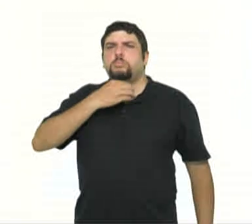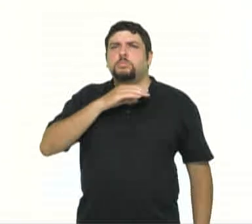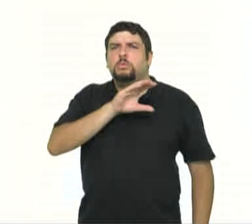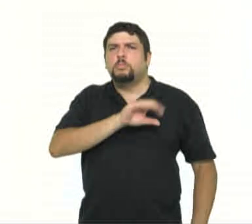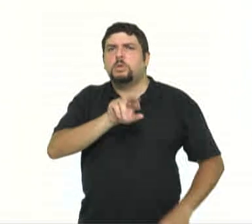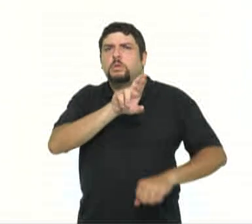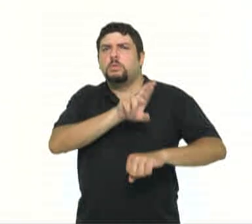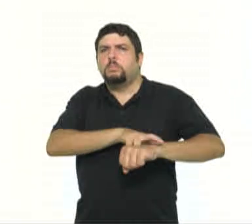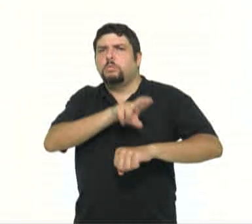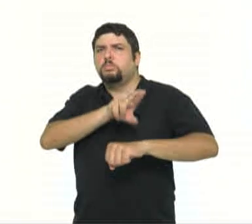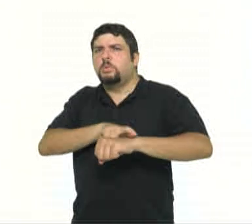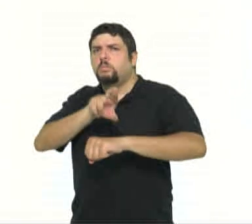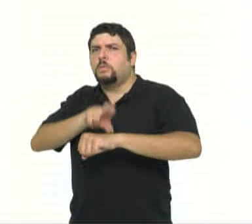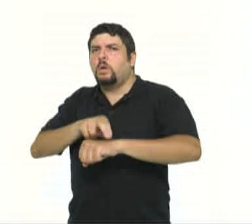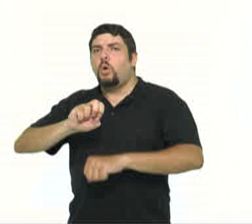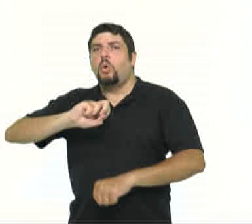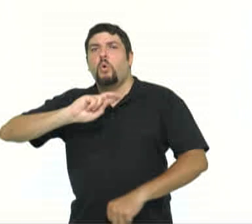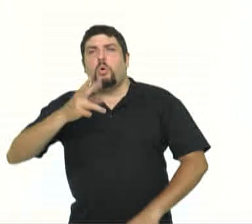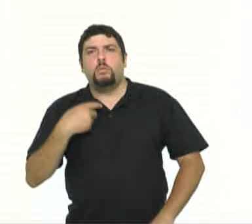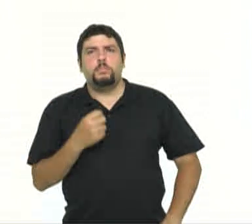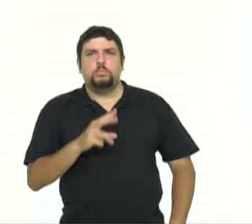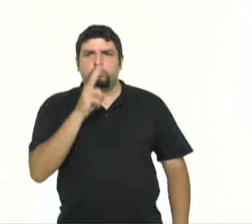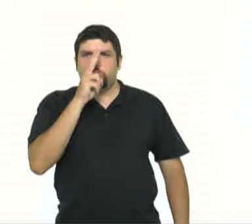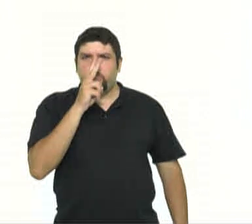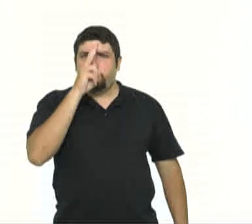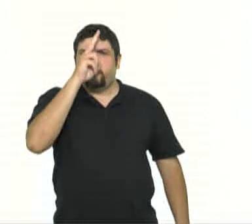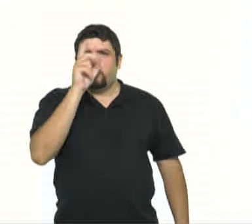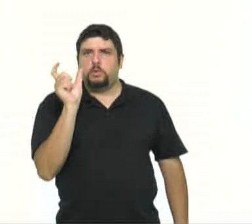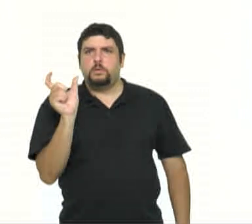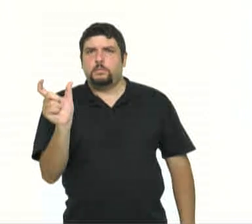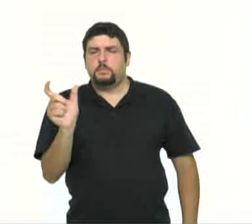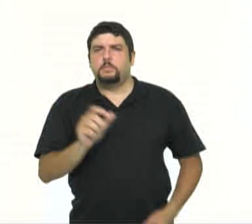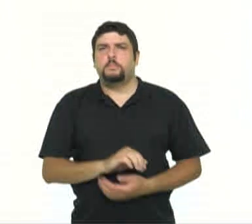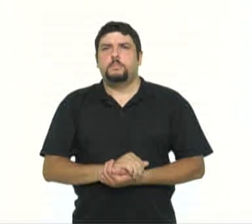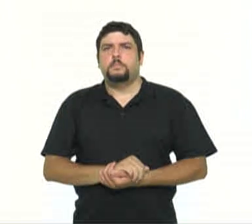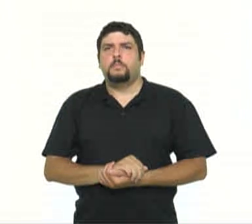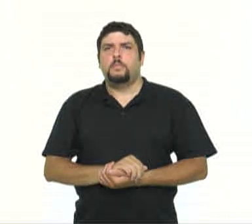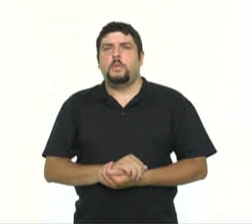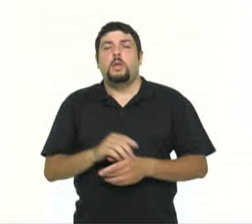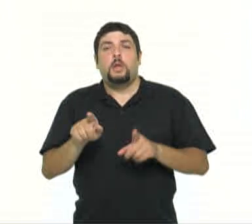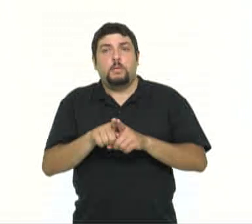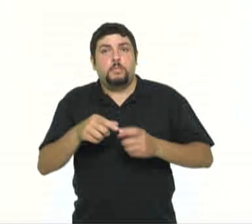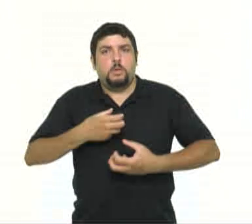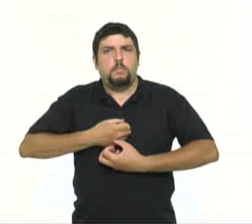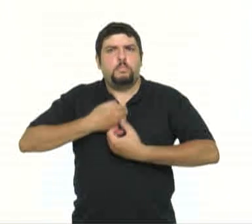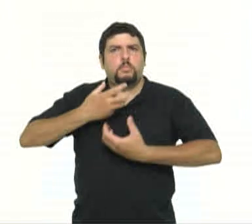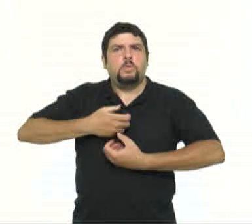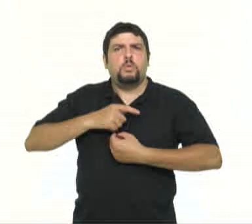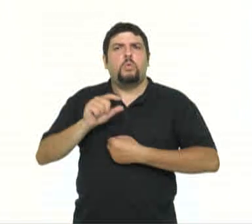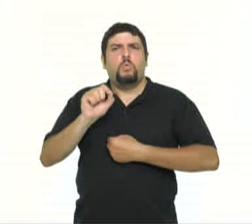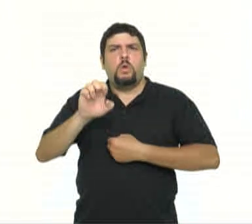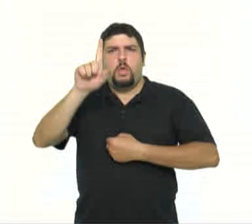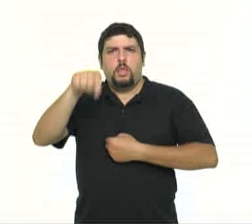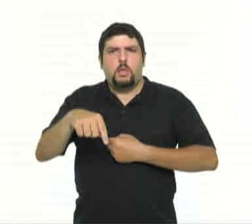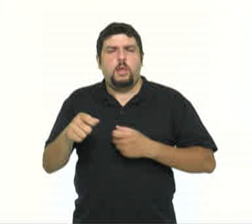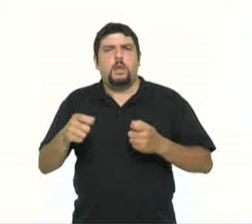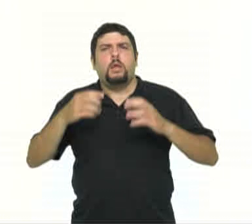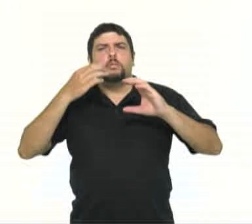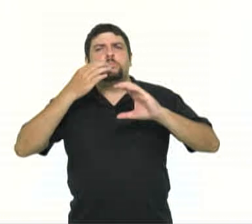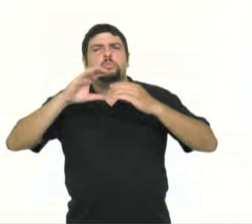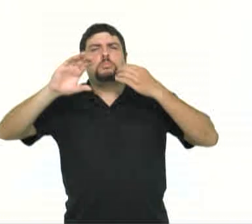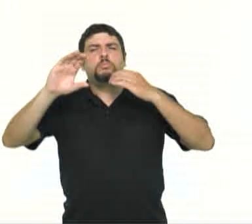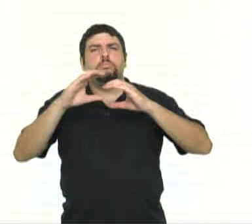ritmo ou tonicidade das palavras. E uma vez que a poesia teria originalmente a função de ser